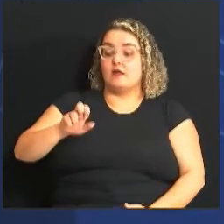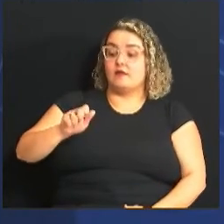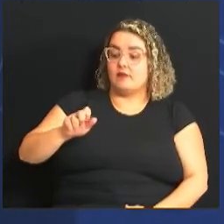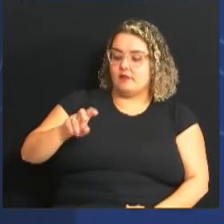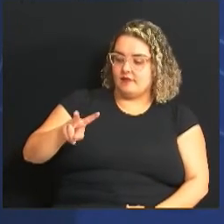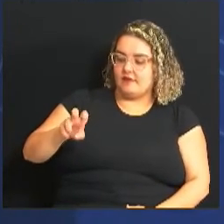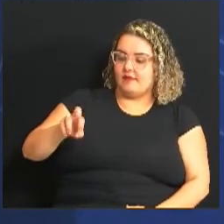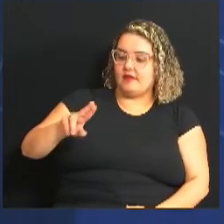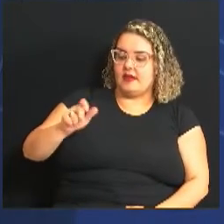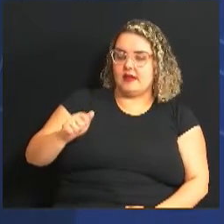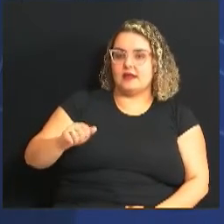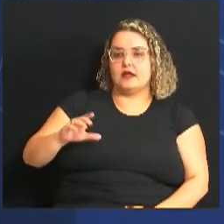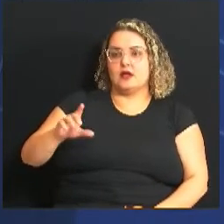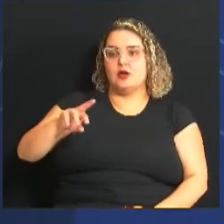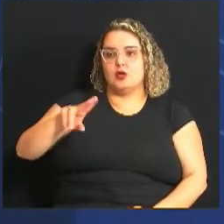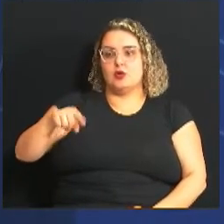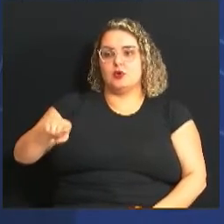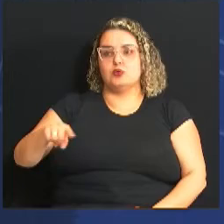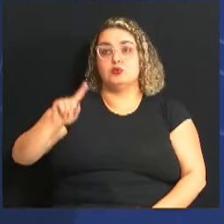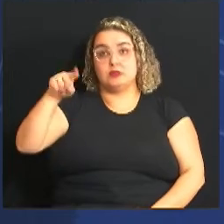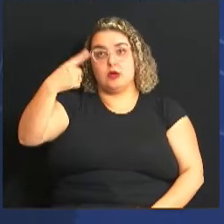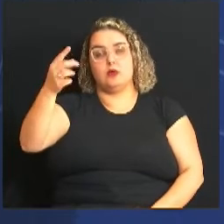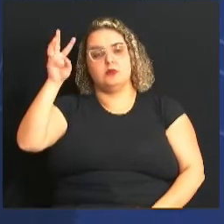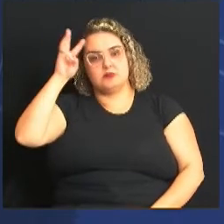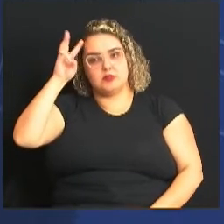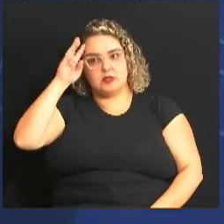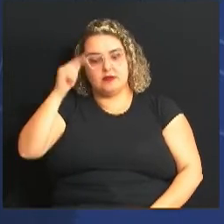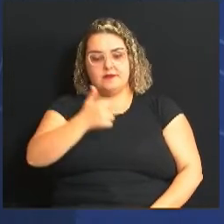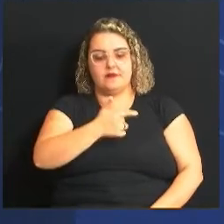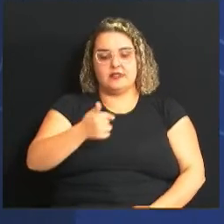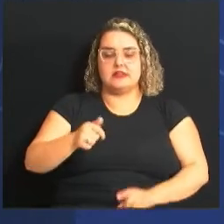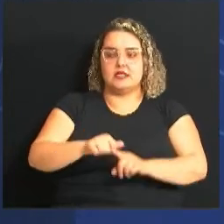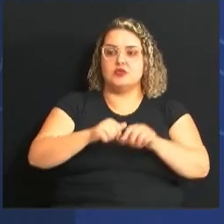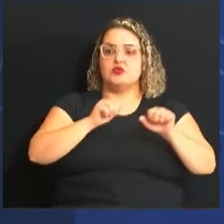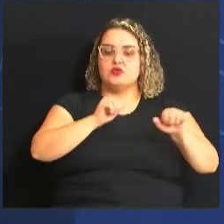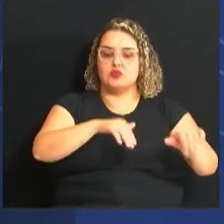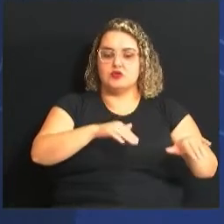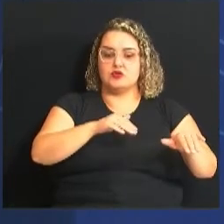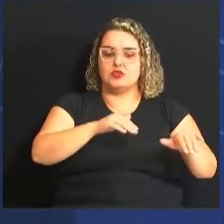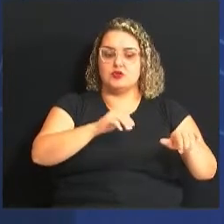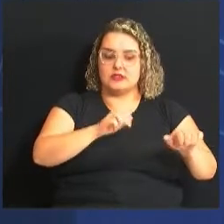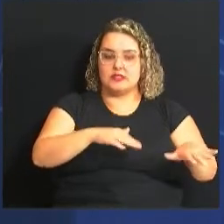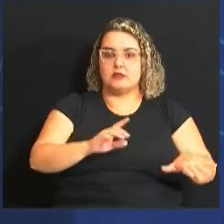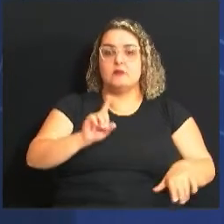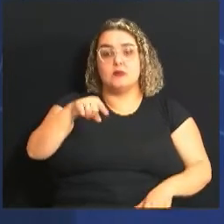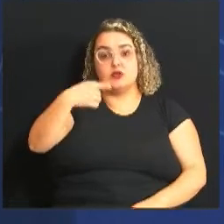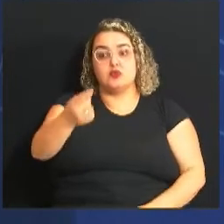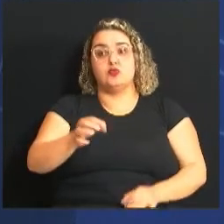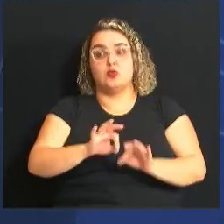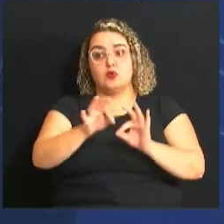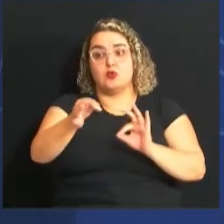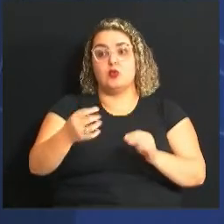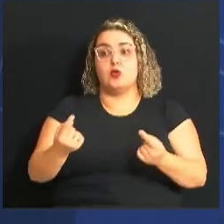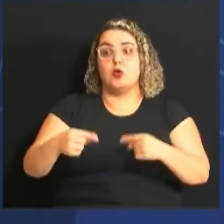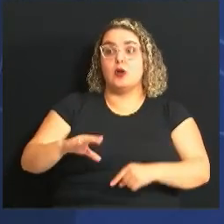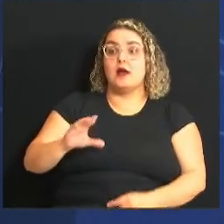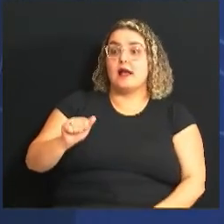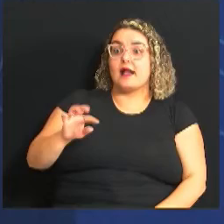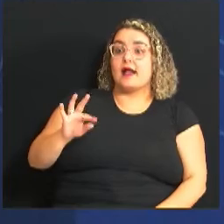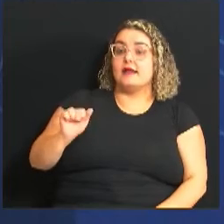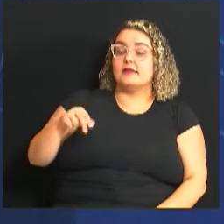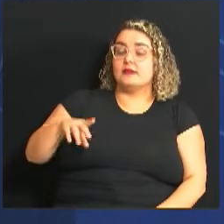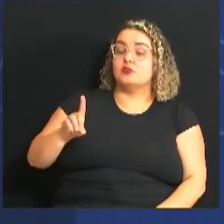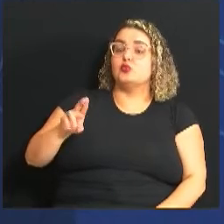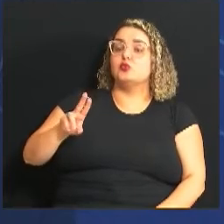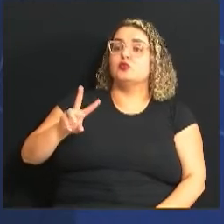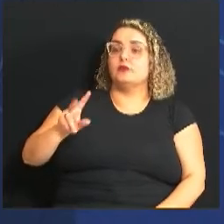volta a jogar na próxima terça-feira, 27 de setembro, novamente fora de casa contra a Catanduva, que neste